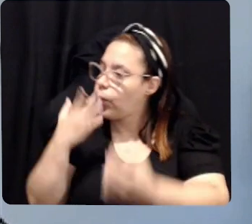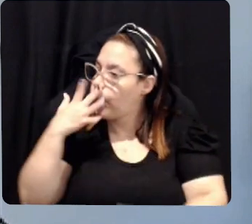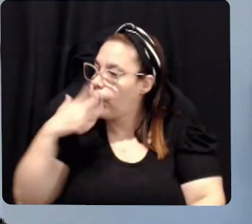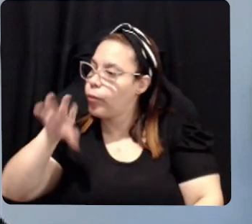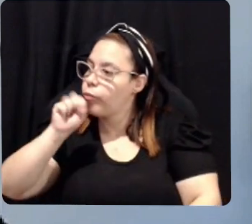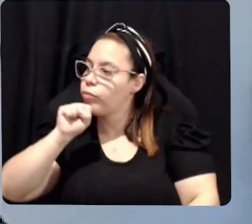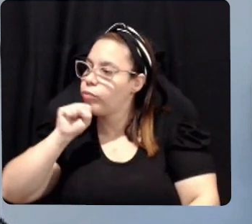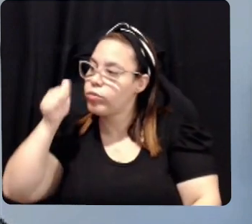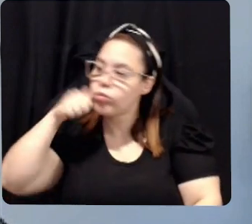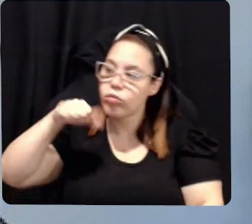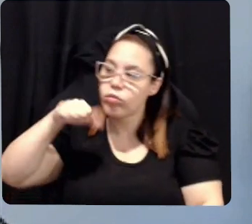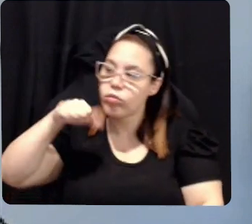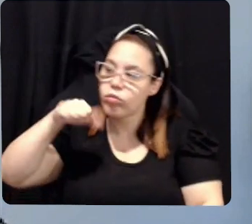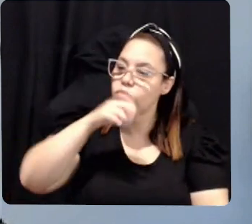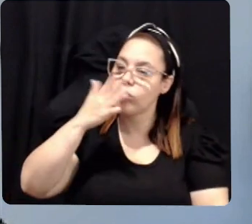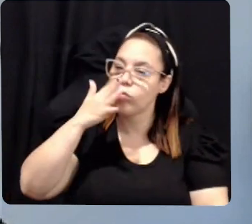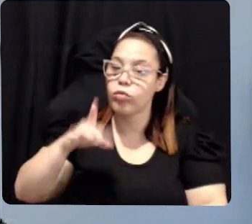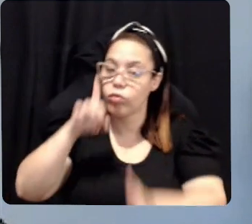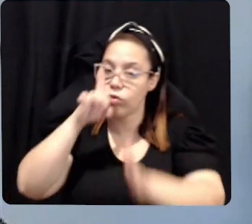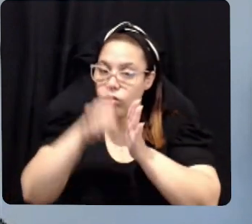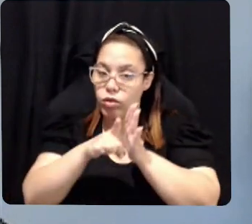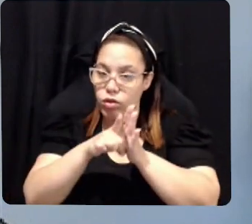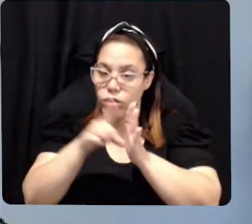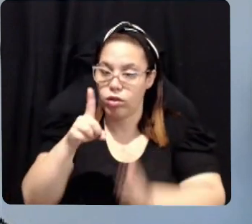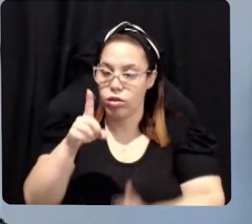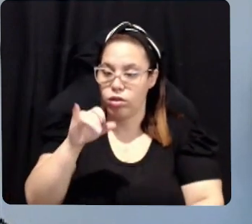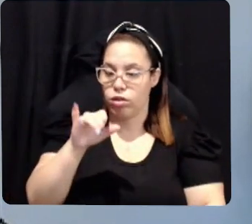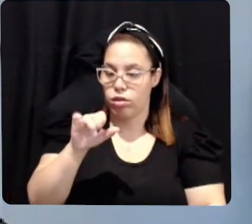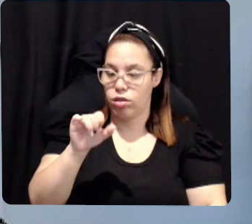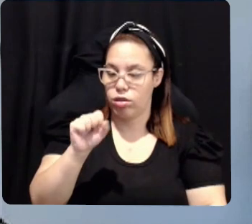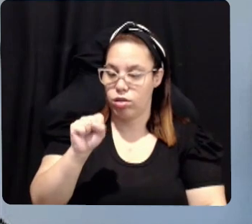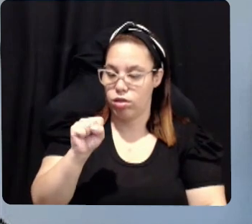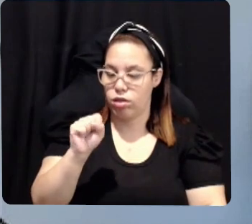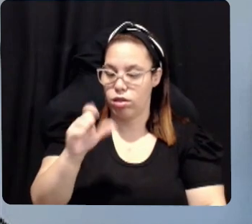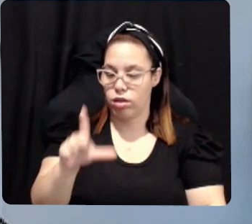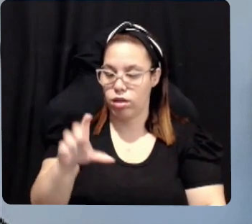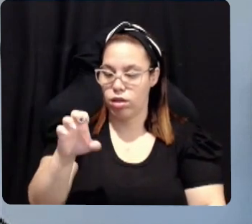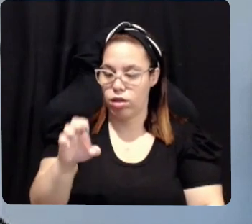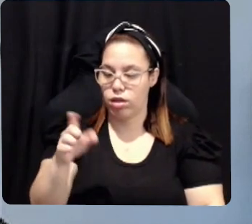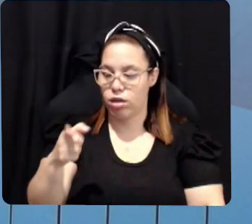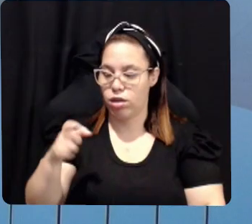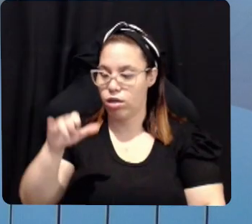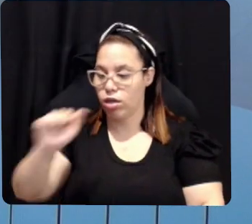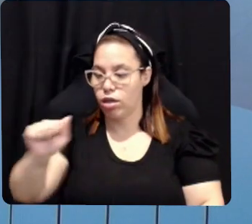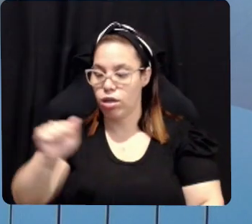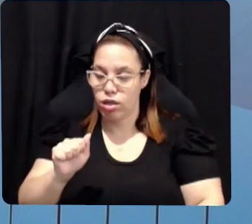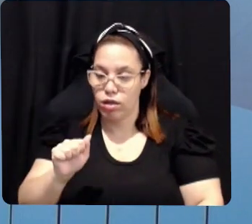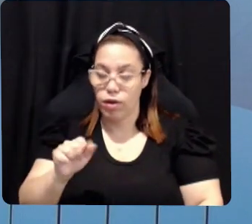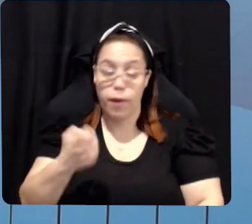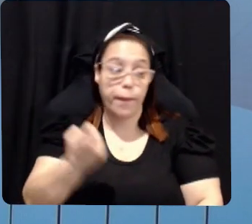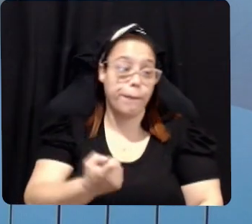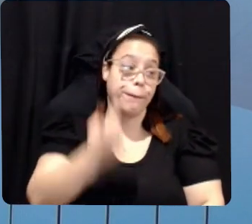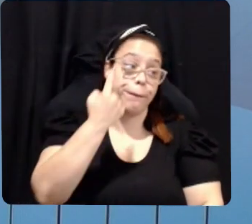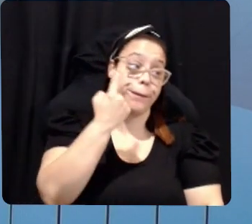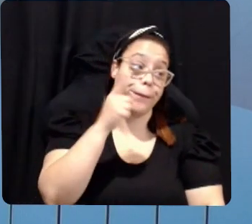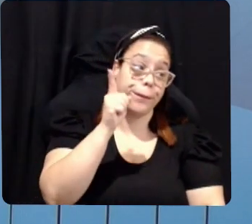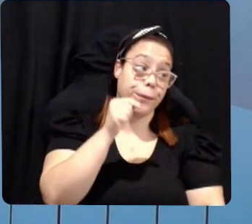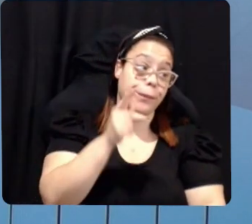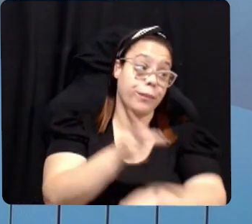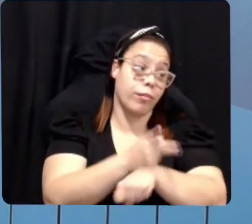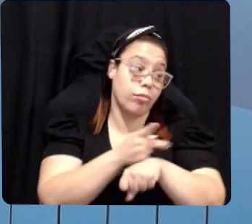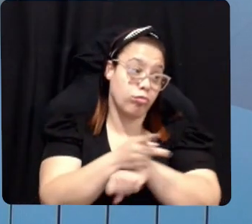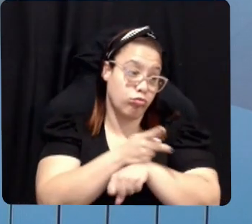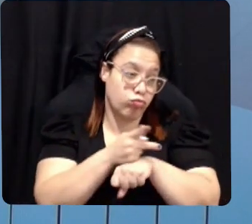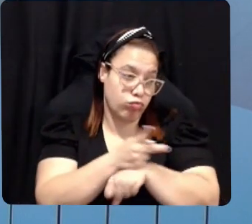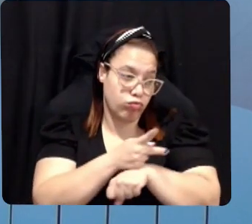orientações para os pais que têm as crianças diagnosticadas com dislexia?